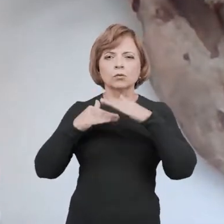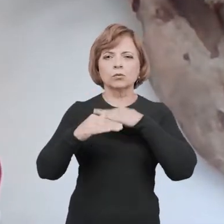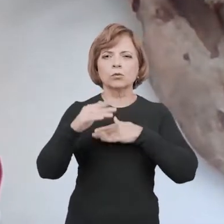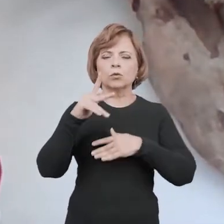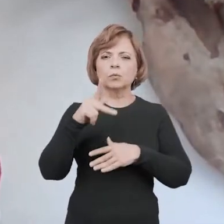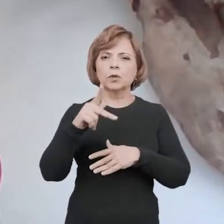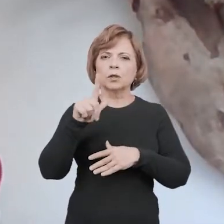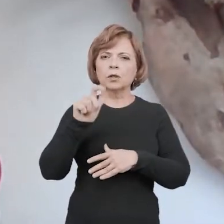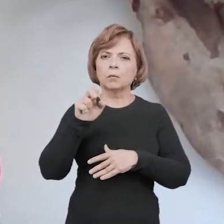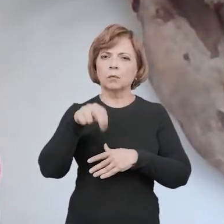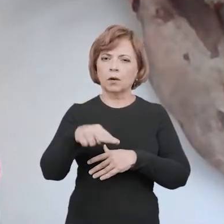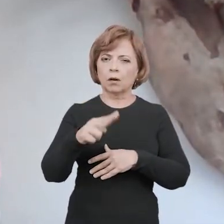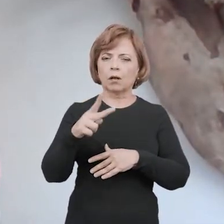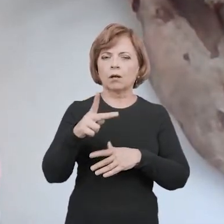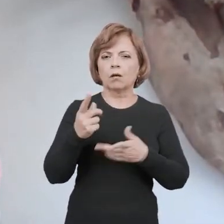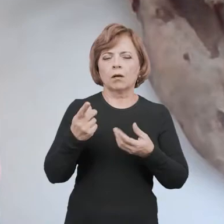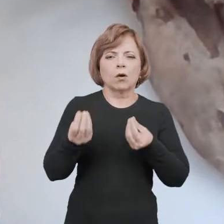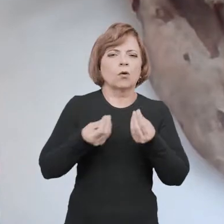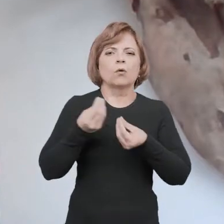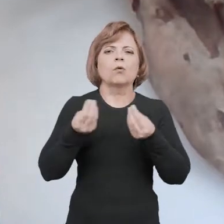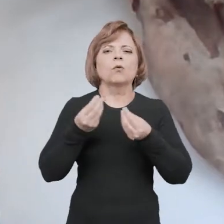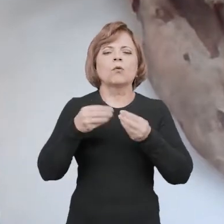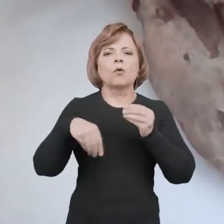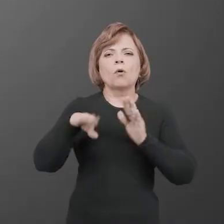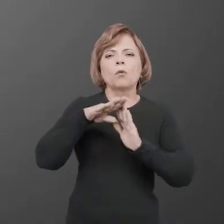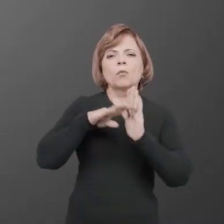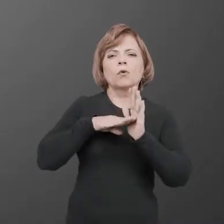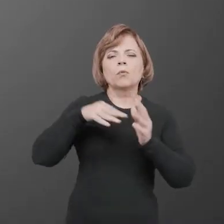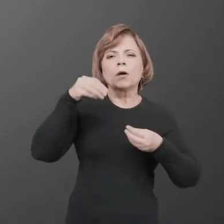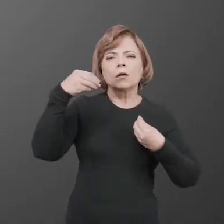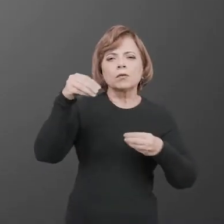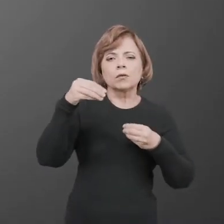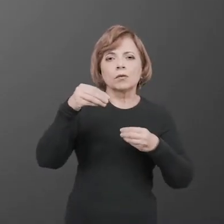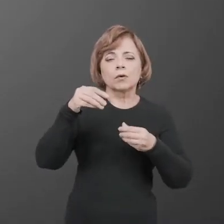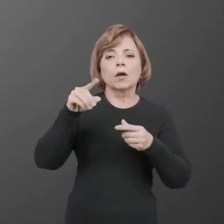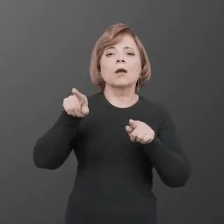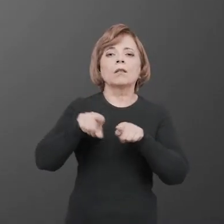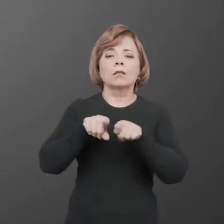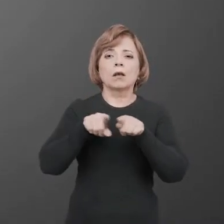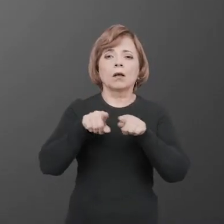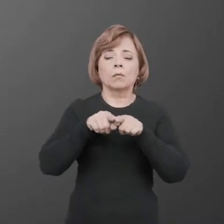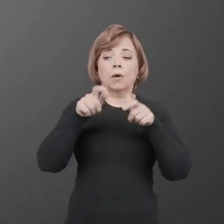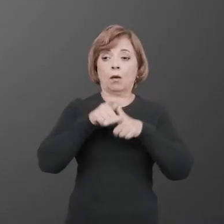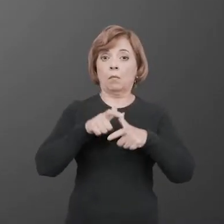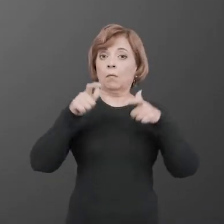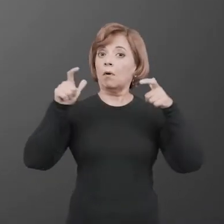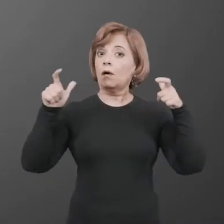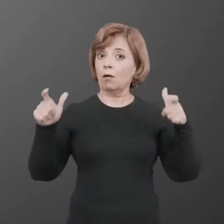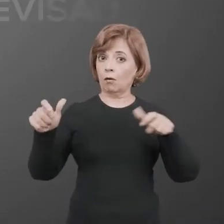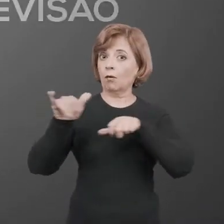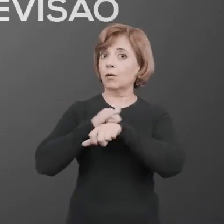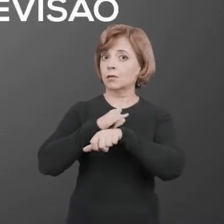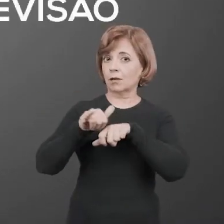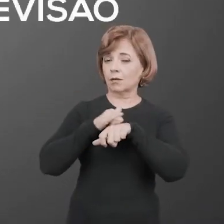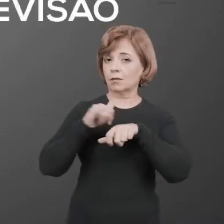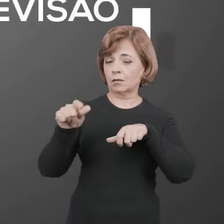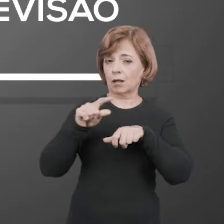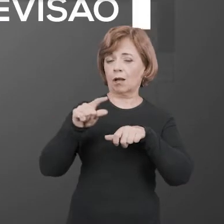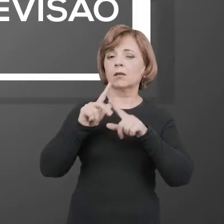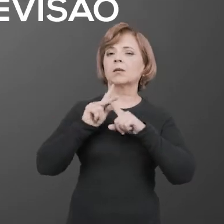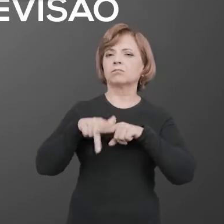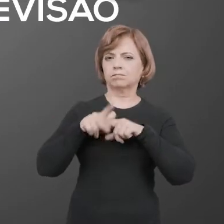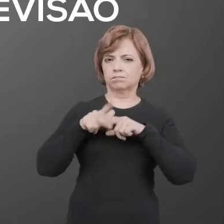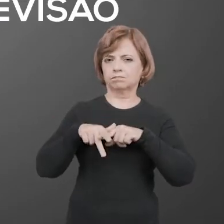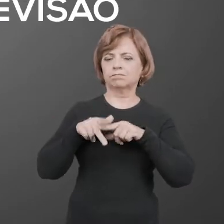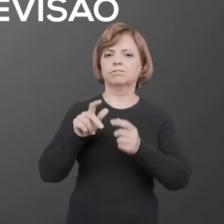ao delineamento da atualização do plano estratégico e revisão do mapa estratégico do Ministério Público do